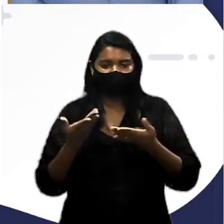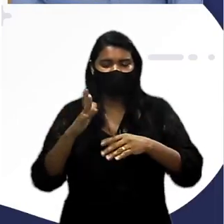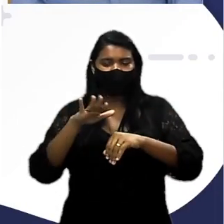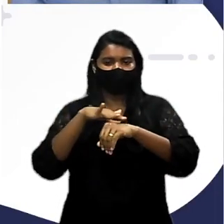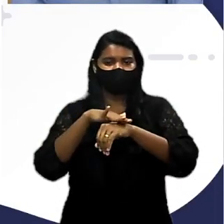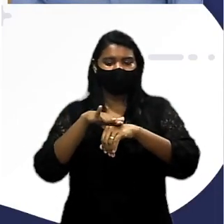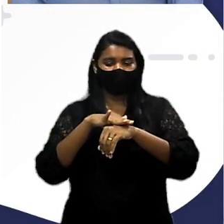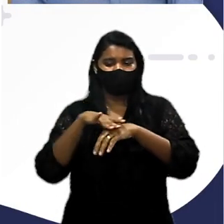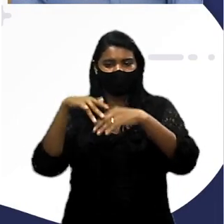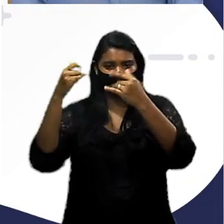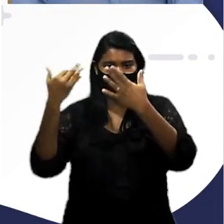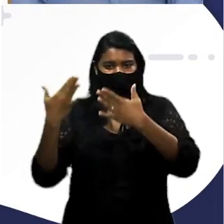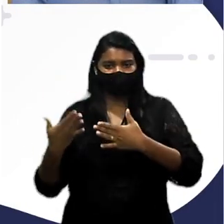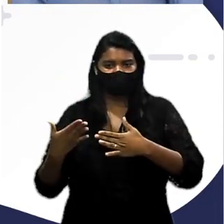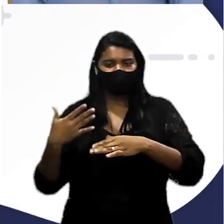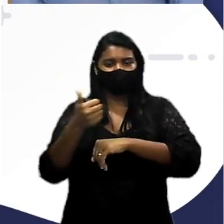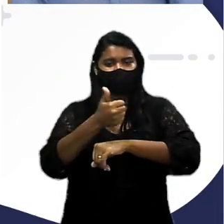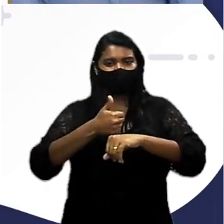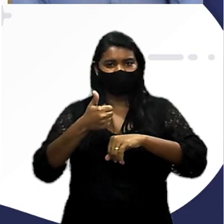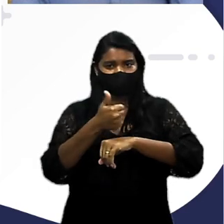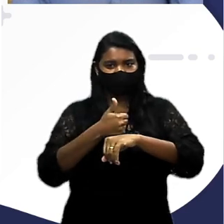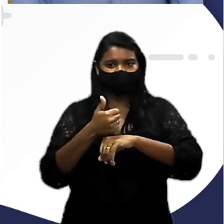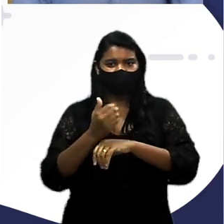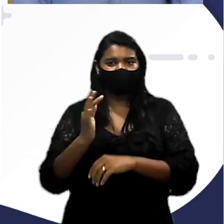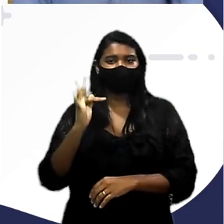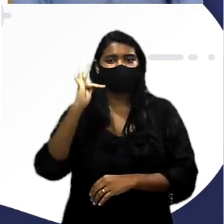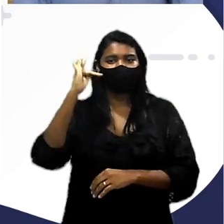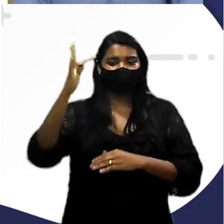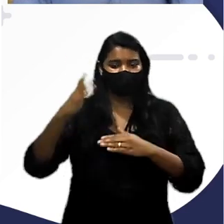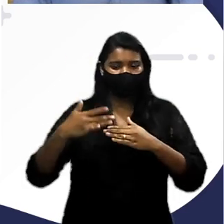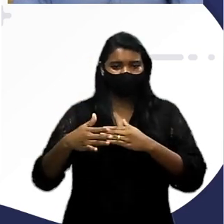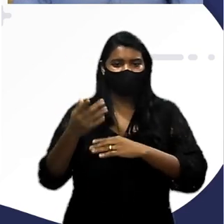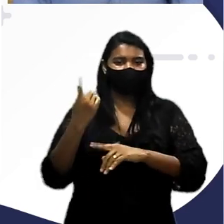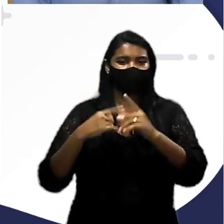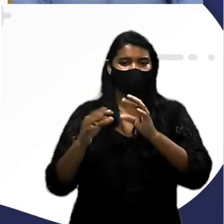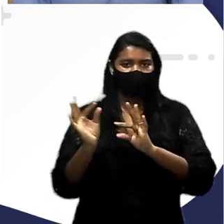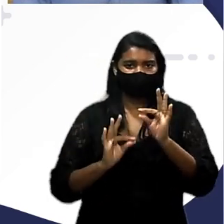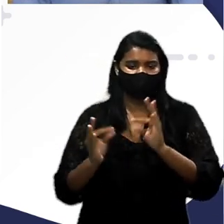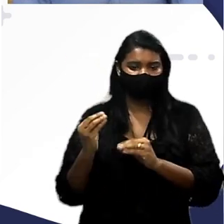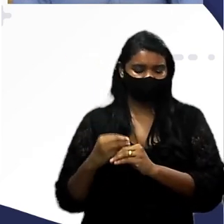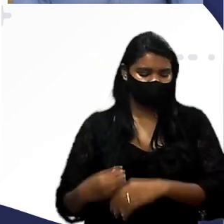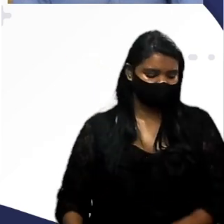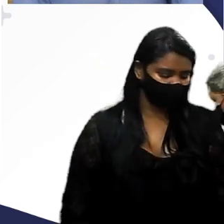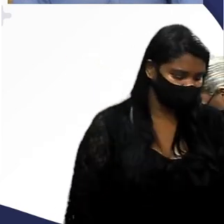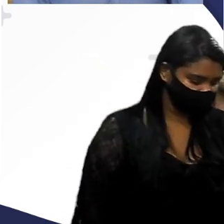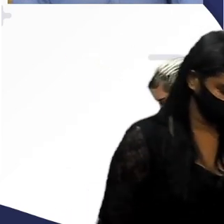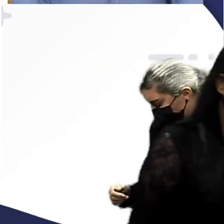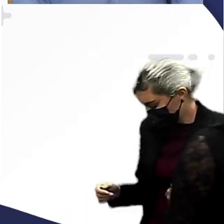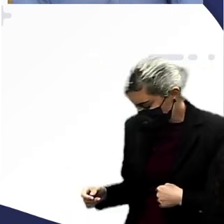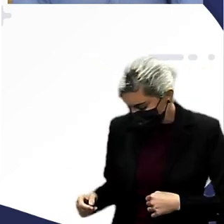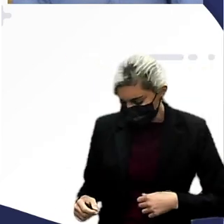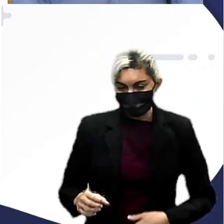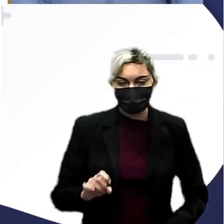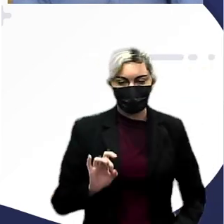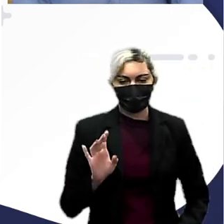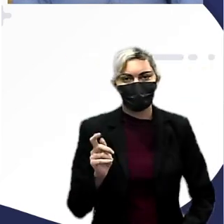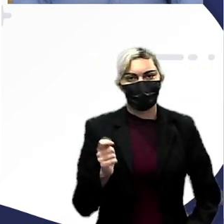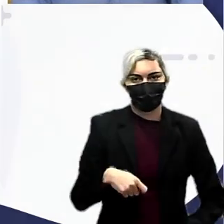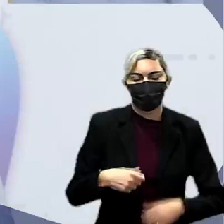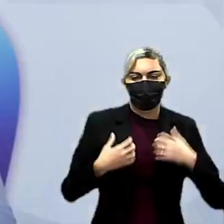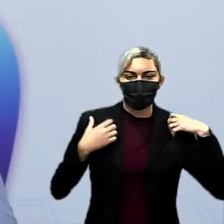conversa sobre profissionais do futuro que o processo de negociação ele só se dá de